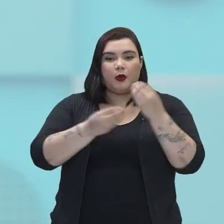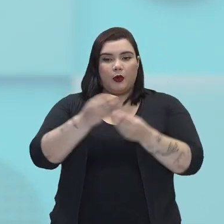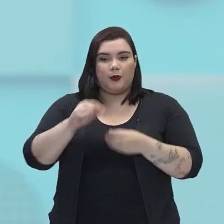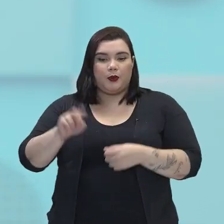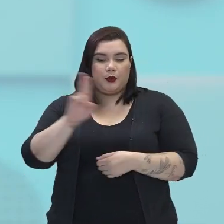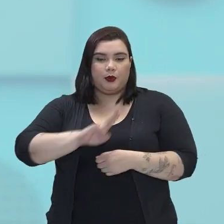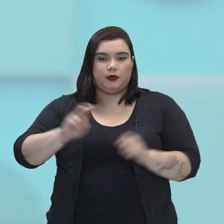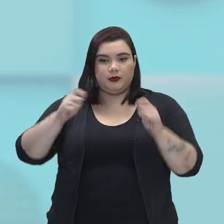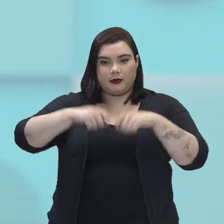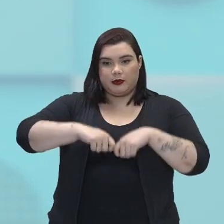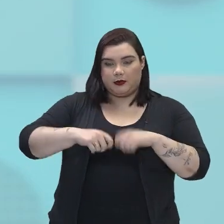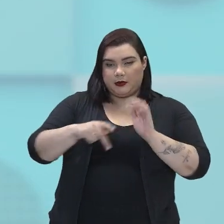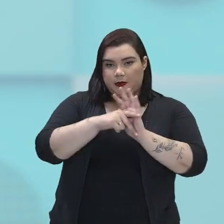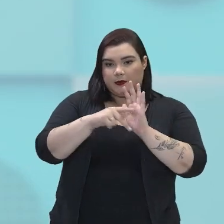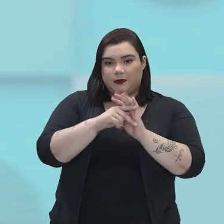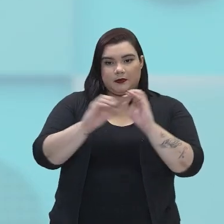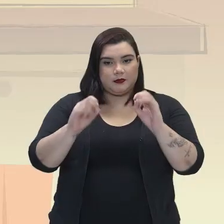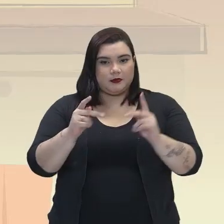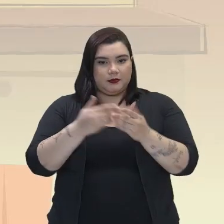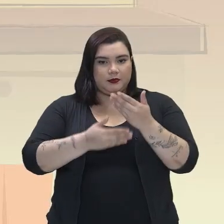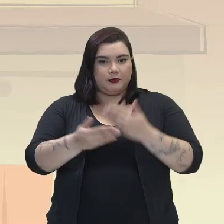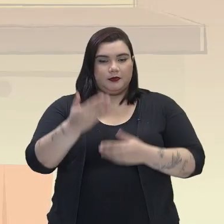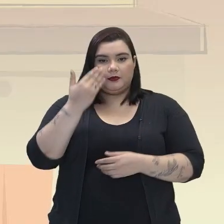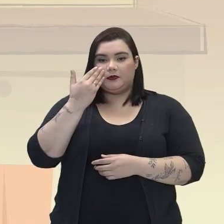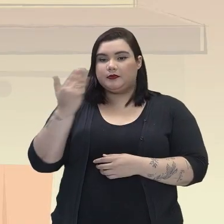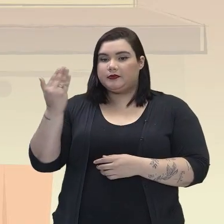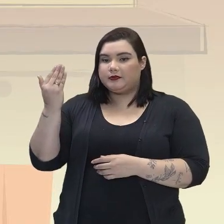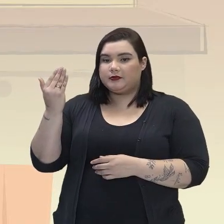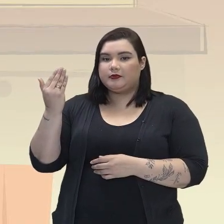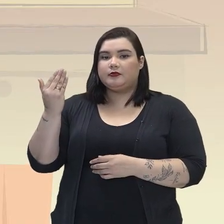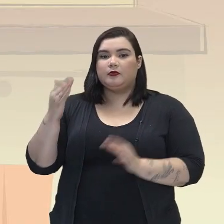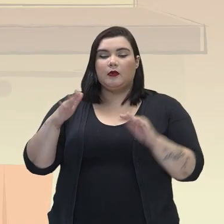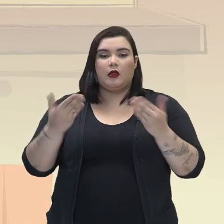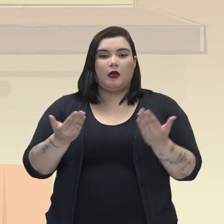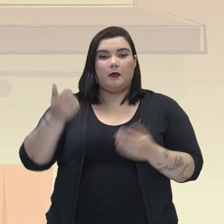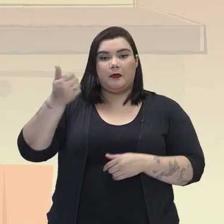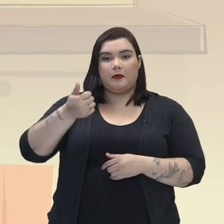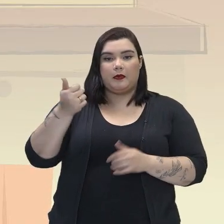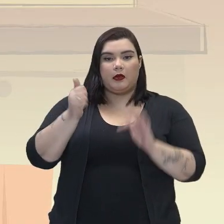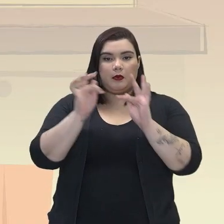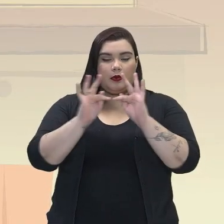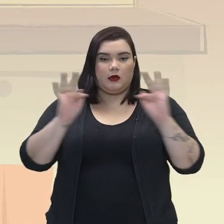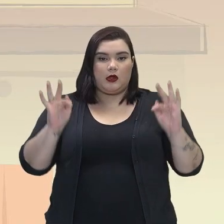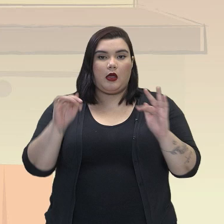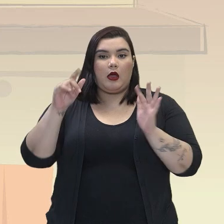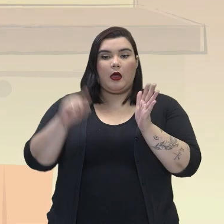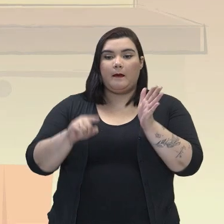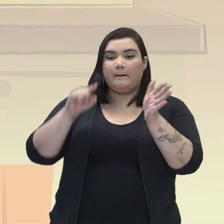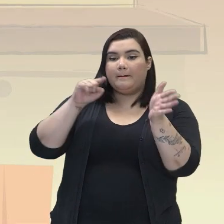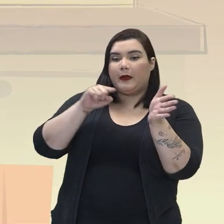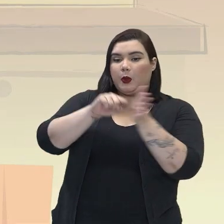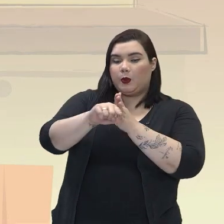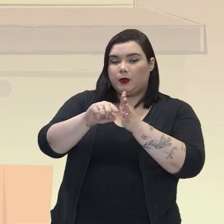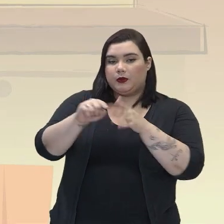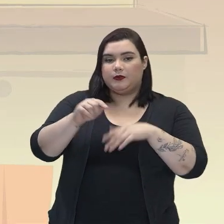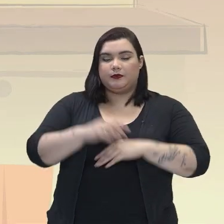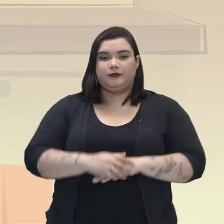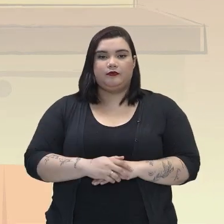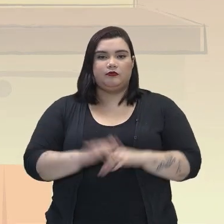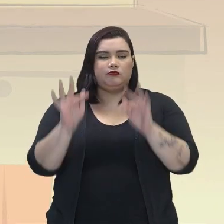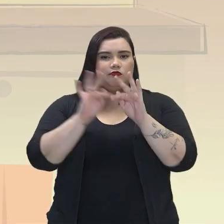usam cada um deles, ok? Let's go! Então aqui a primeira é uma pergunta, né? Ela fala,